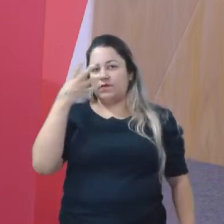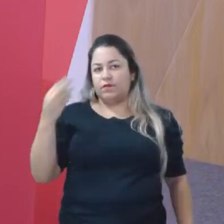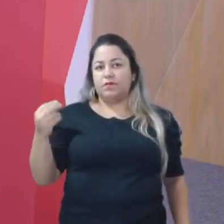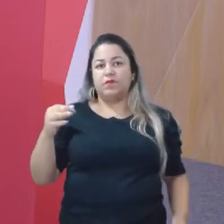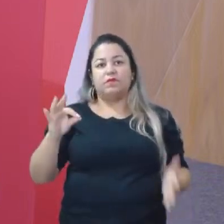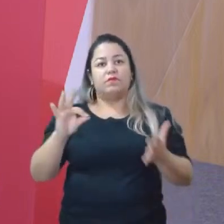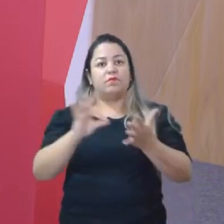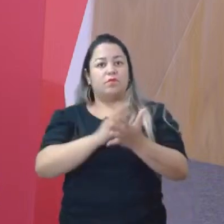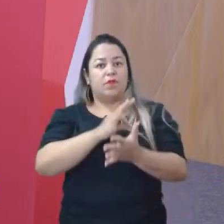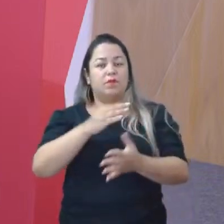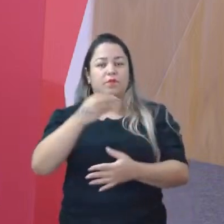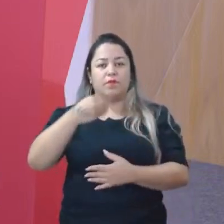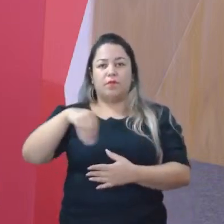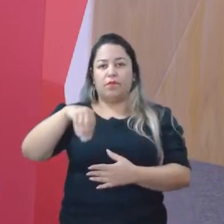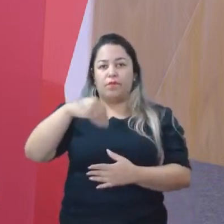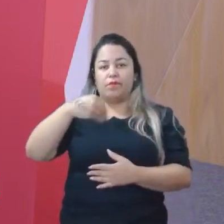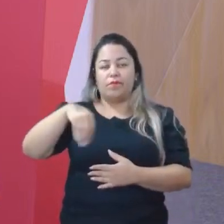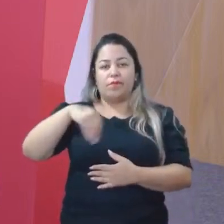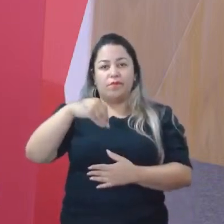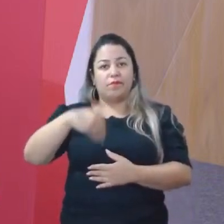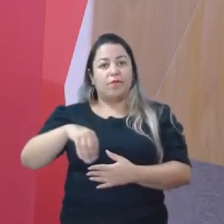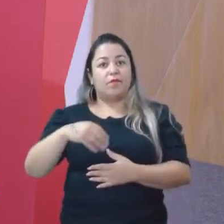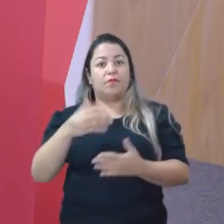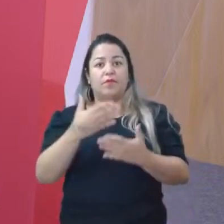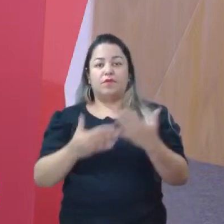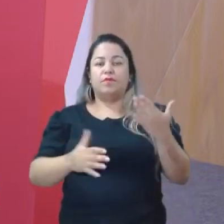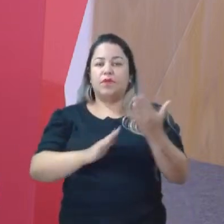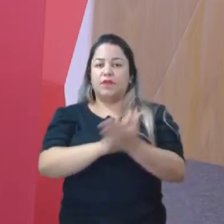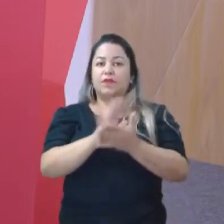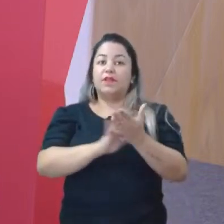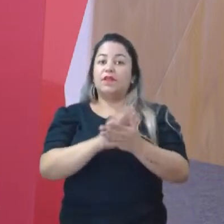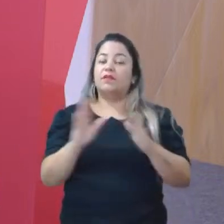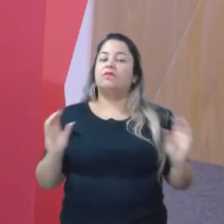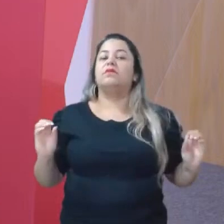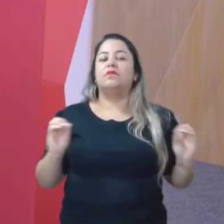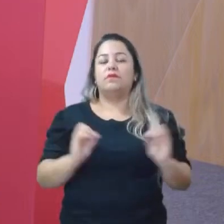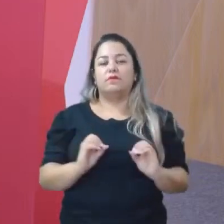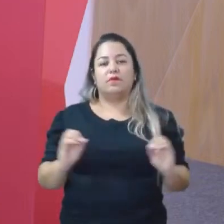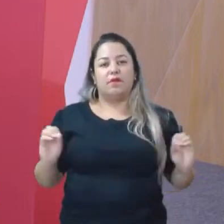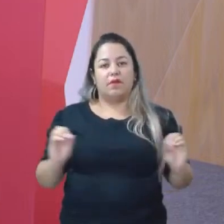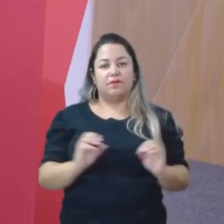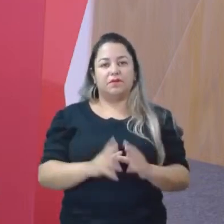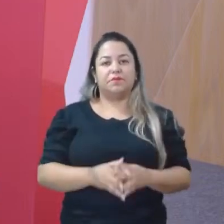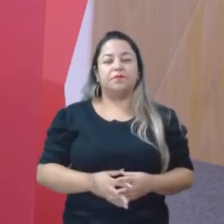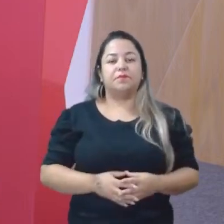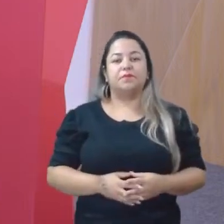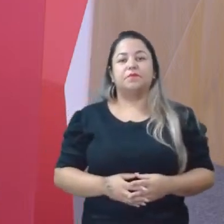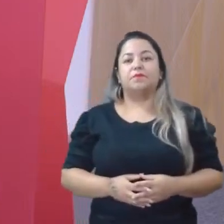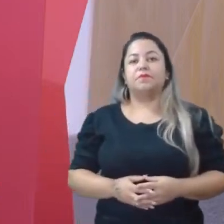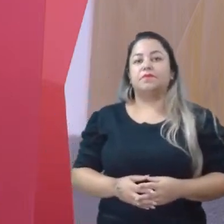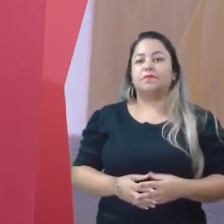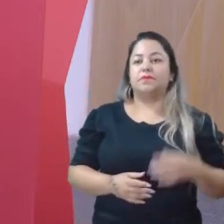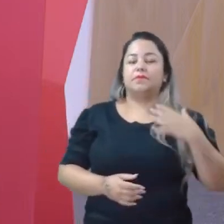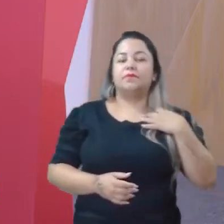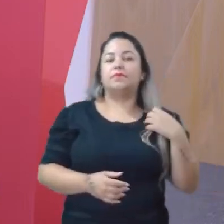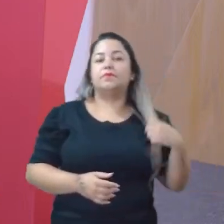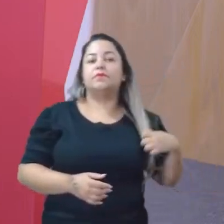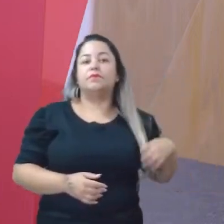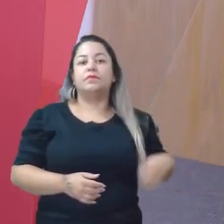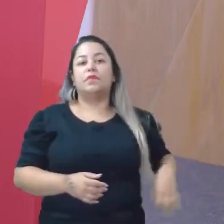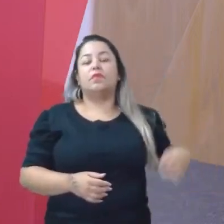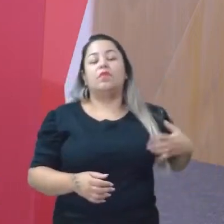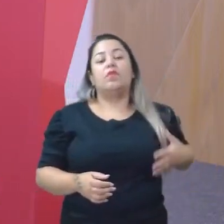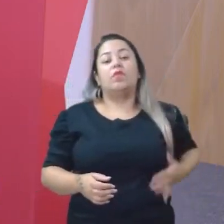se inscrever no canal, curtir e ativar as notificações para não perder nenhuma novidade da TV PT. Eu abro